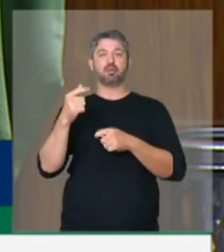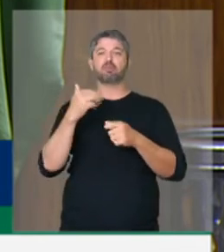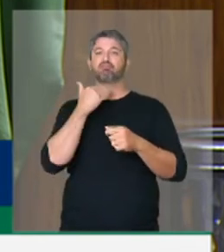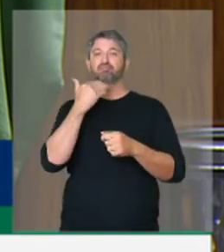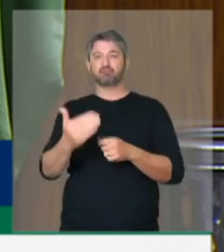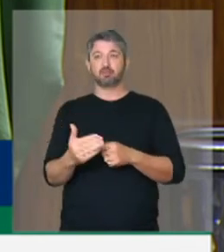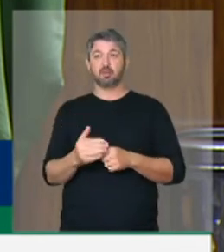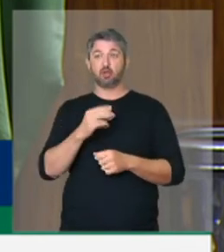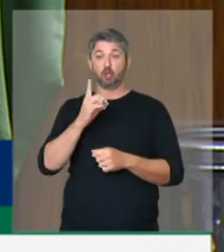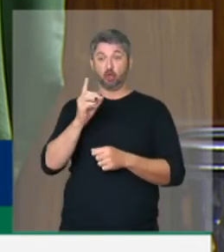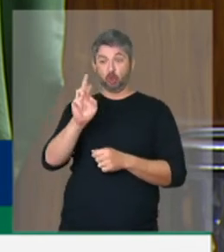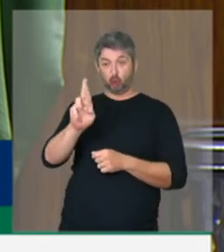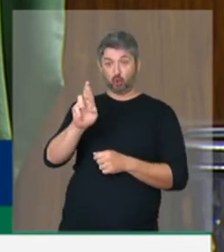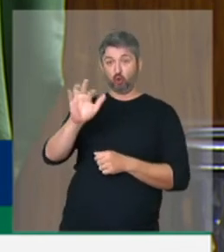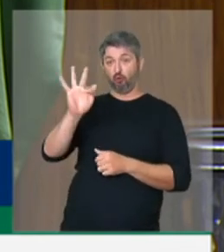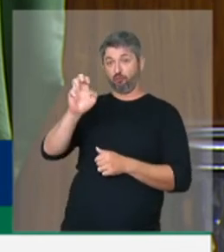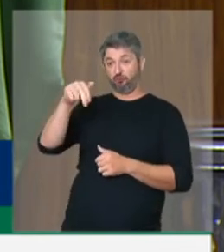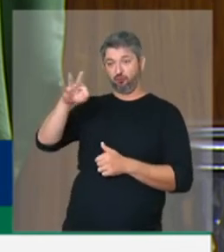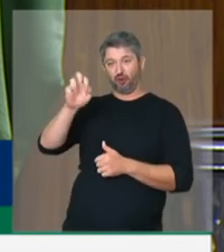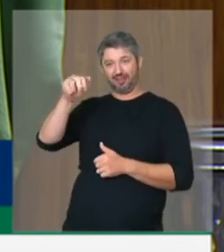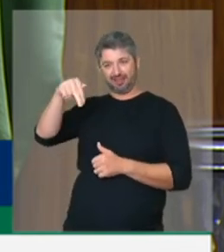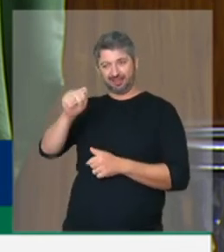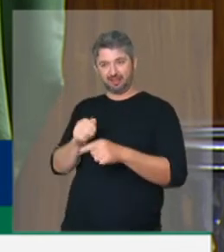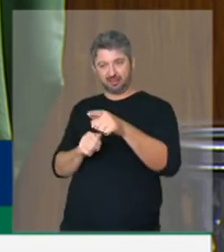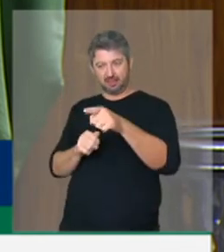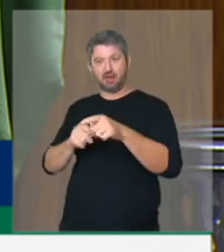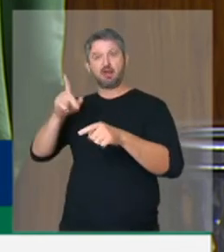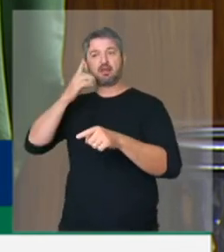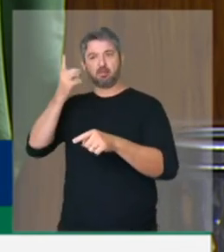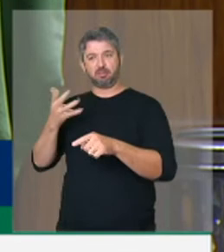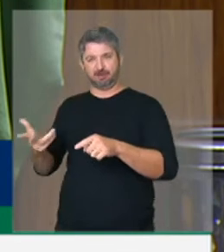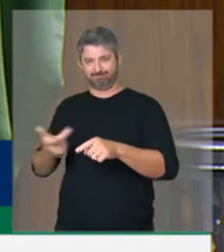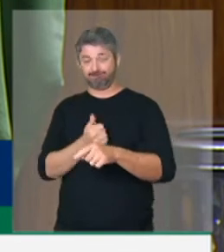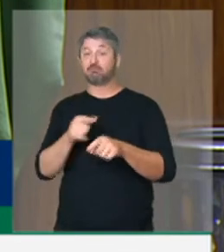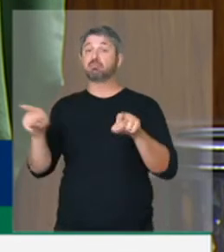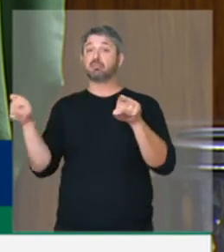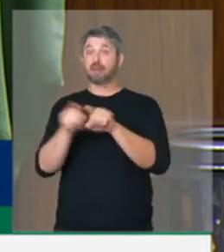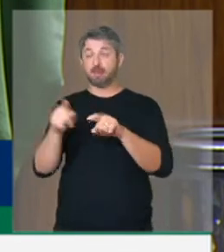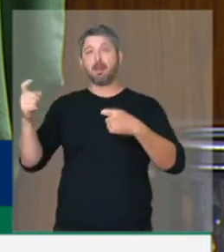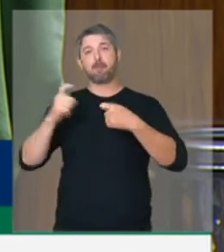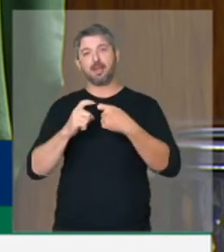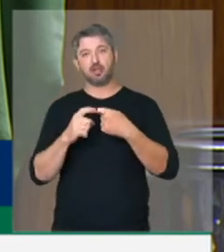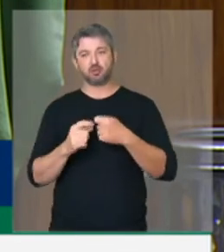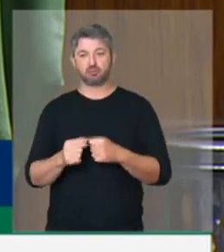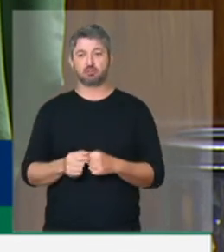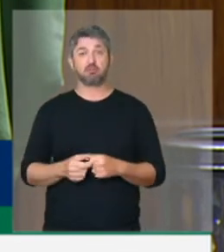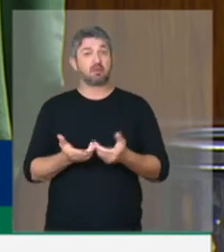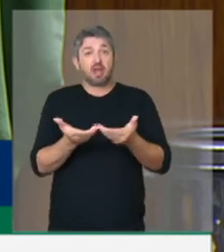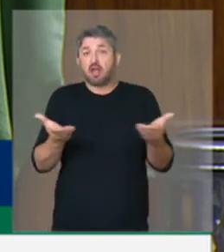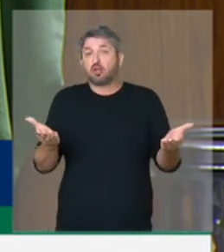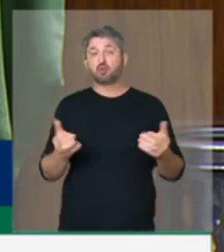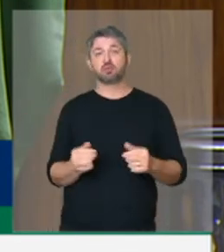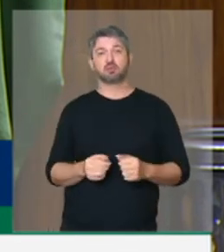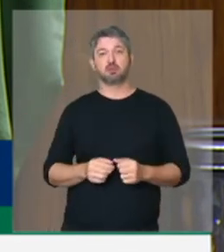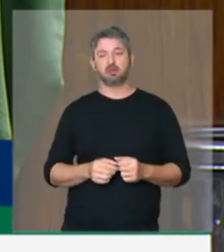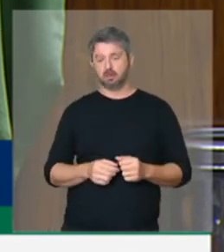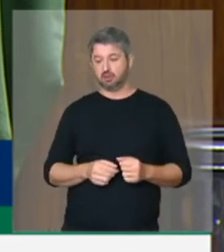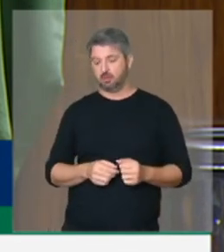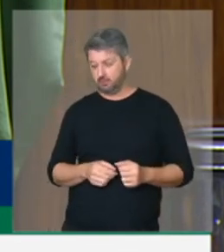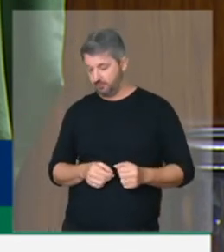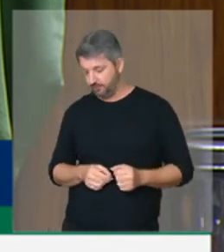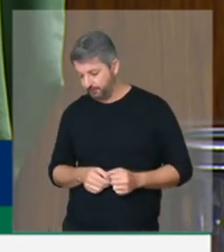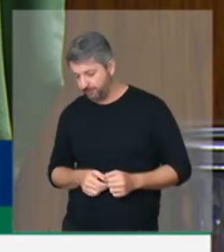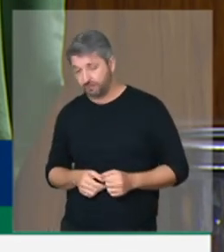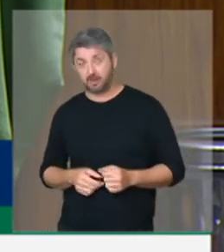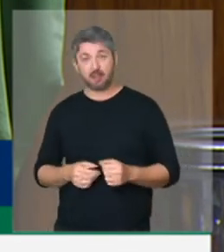Henrique Fontana, Vossa Excelência, que é, além de excelente parlamentar, médico. E é isso que explica a